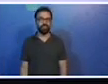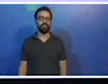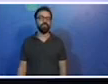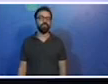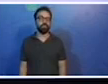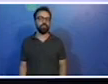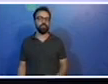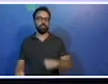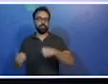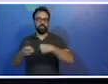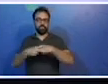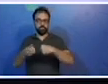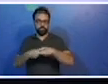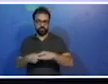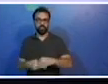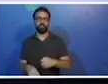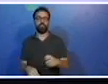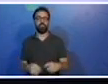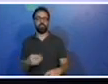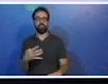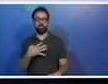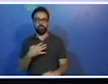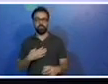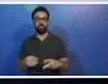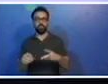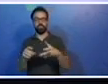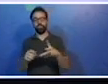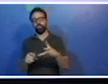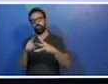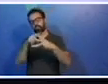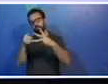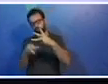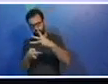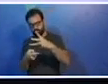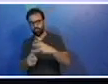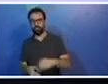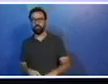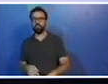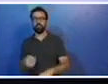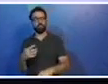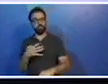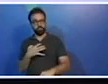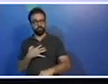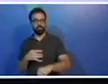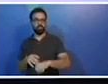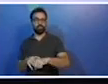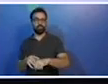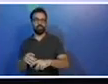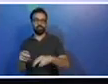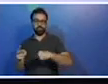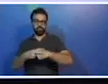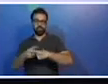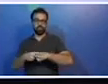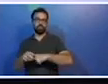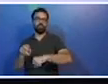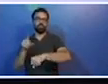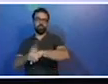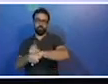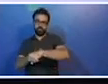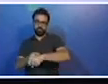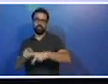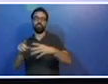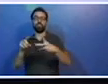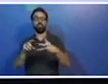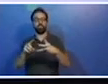verbo possui 3 tempos e 3 modos. Quais são os tempos que o verbo possui? Passado, presente e